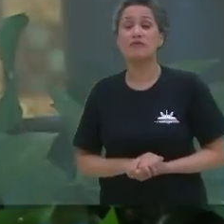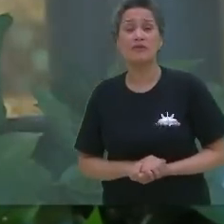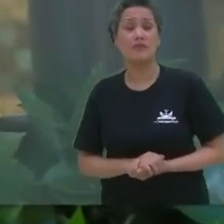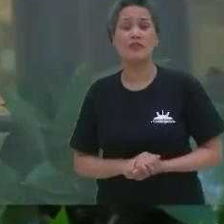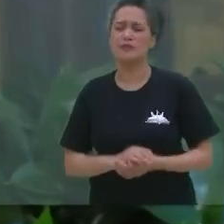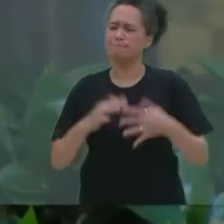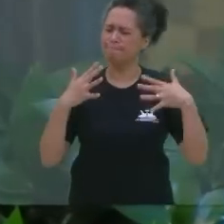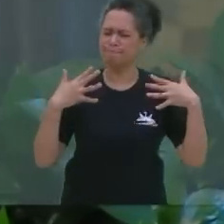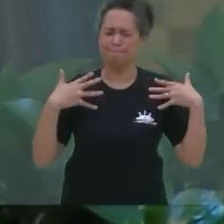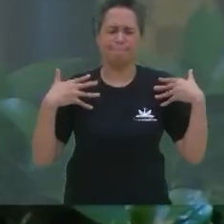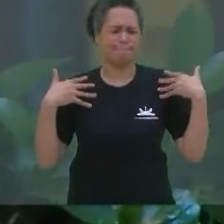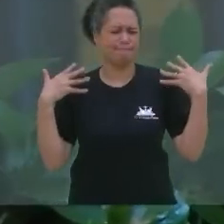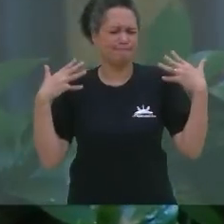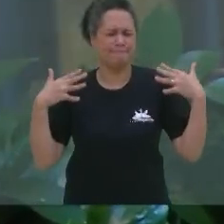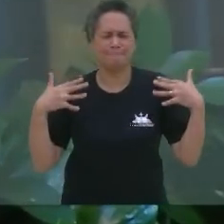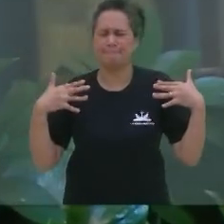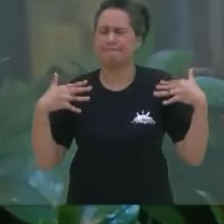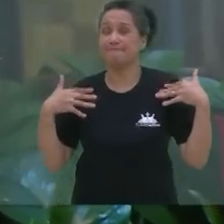quando me